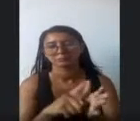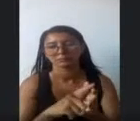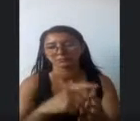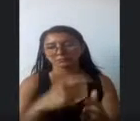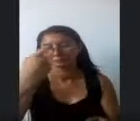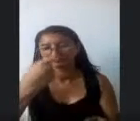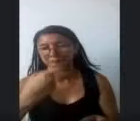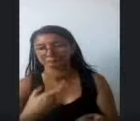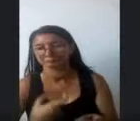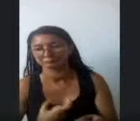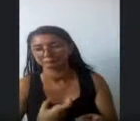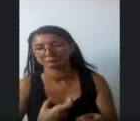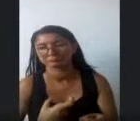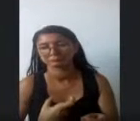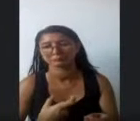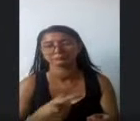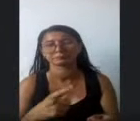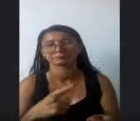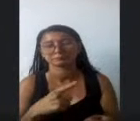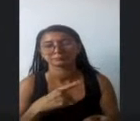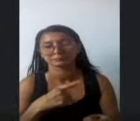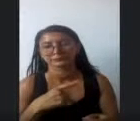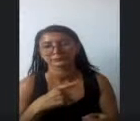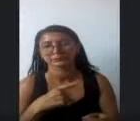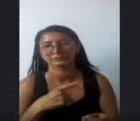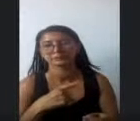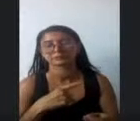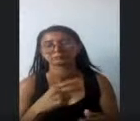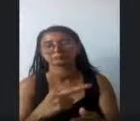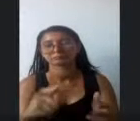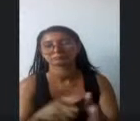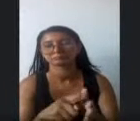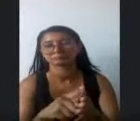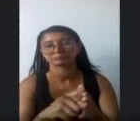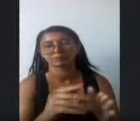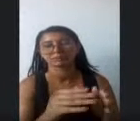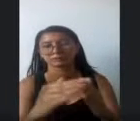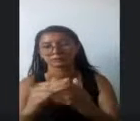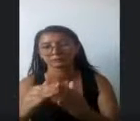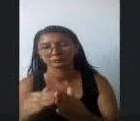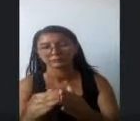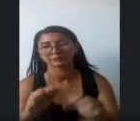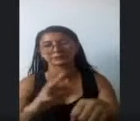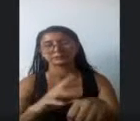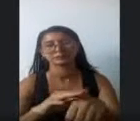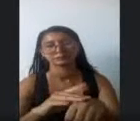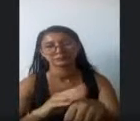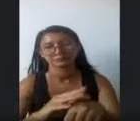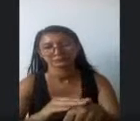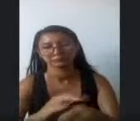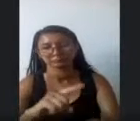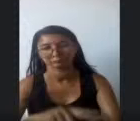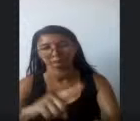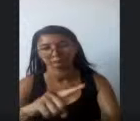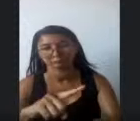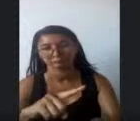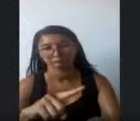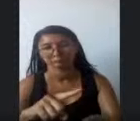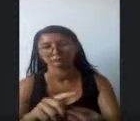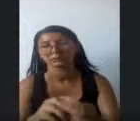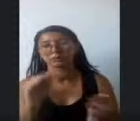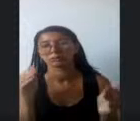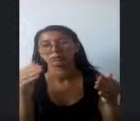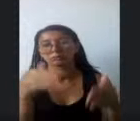de risco para as ISTs e principalmente direcionado para sífilis. Então, o nosso estudo ele foi baseado